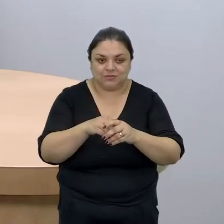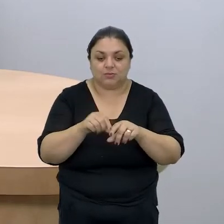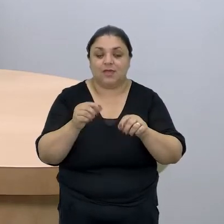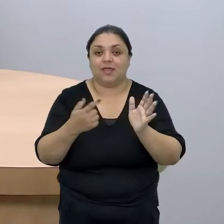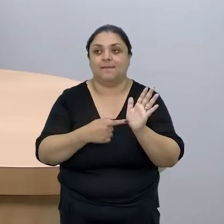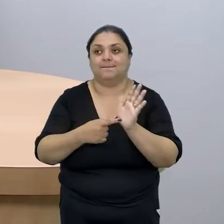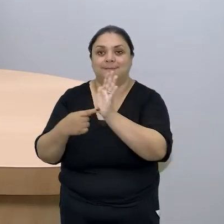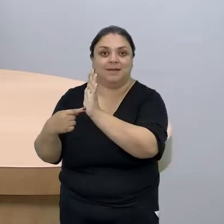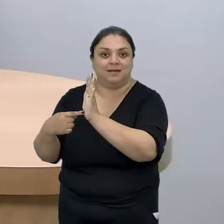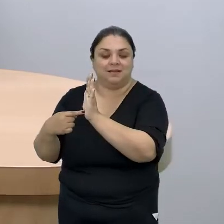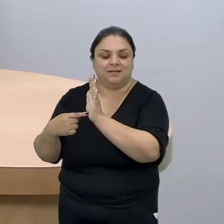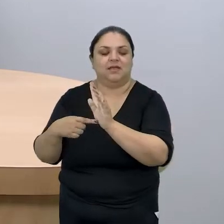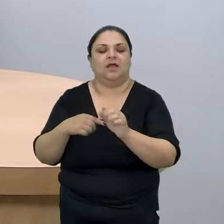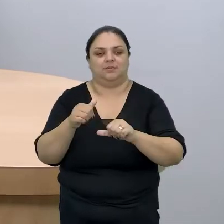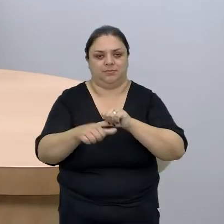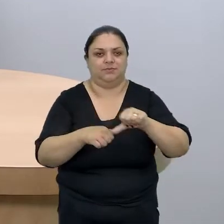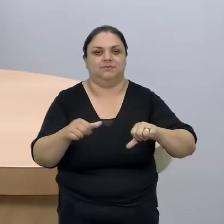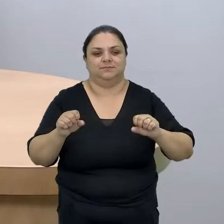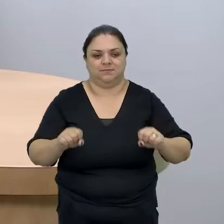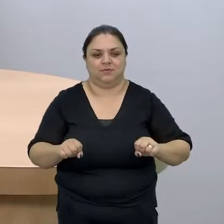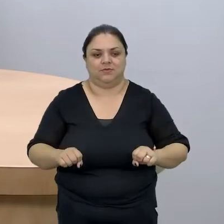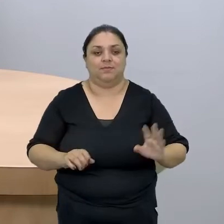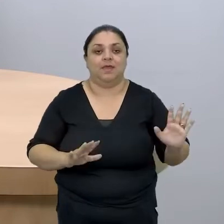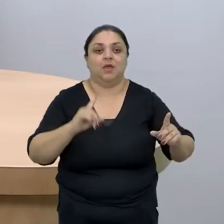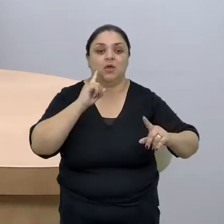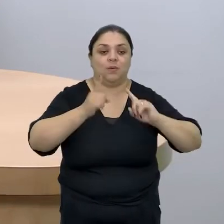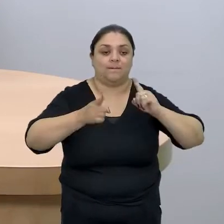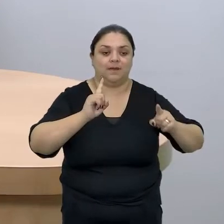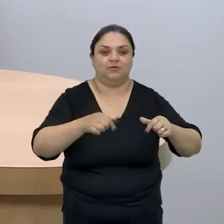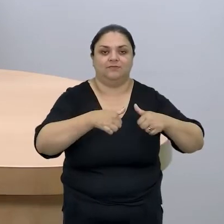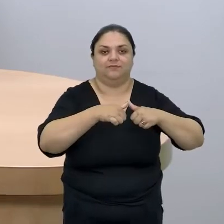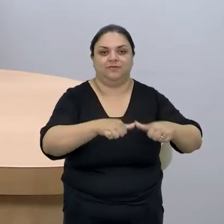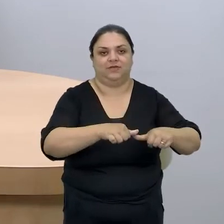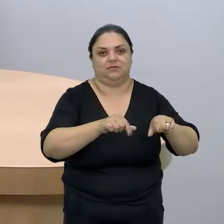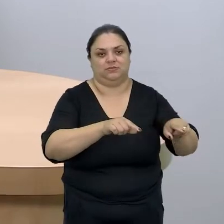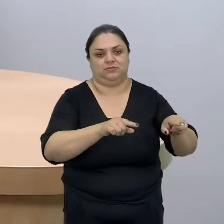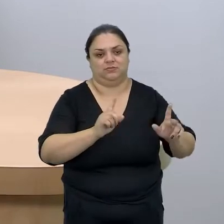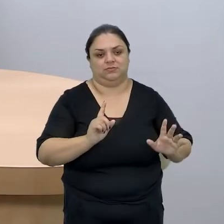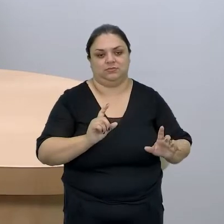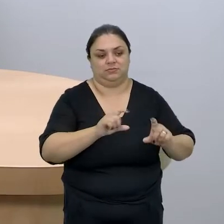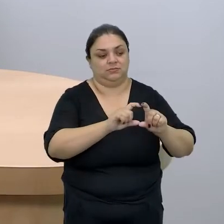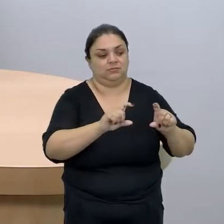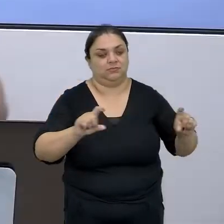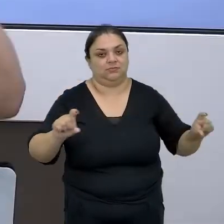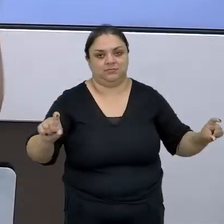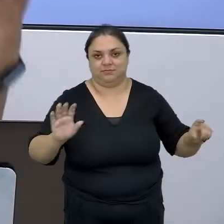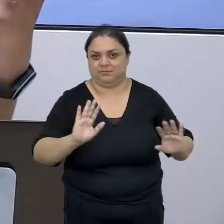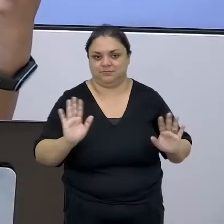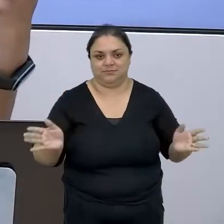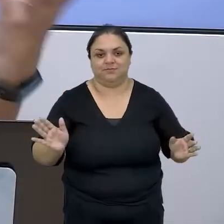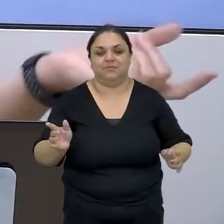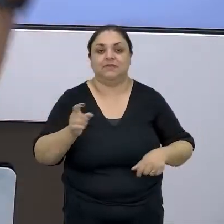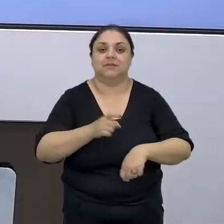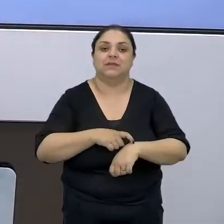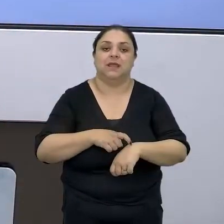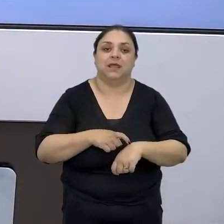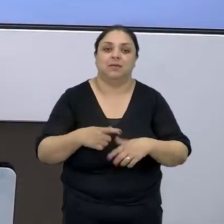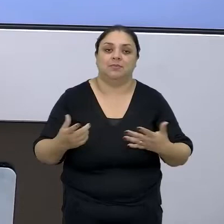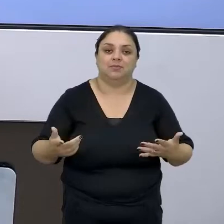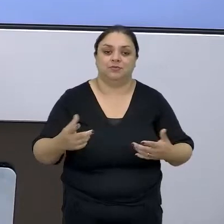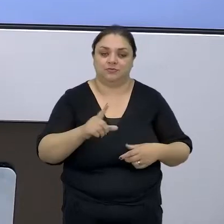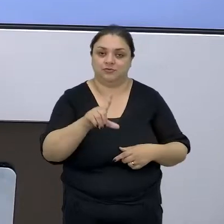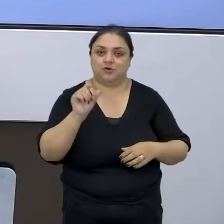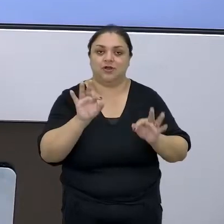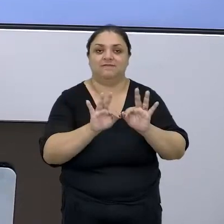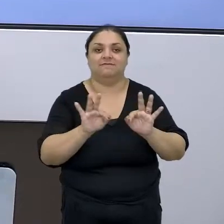apareça para o usuário. Exatamente. Mas o comando já é fixo. O comando é diga alguma coisa por algum tempo. Sim. Então você escolhe o tempo e você escolhe a